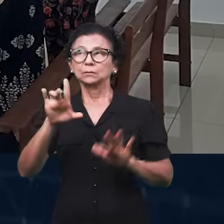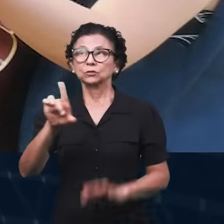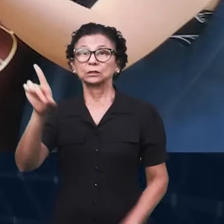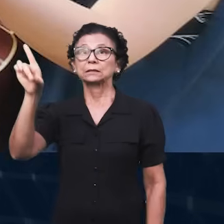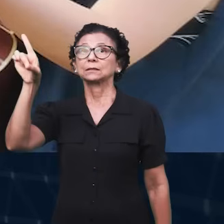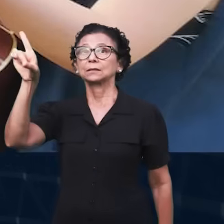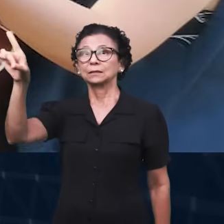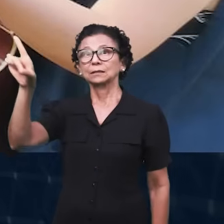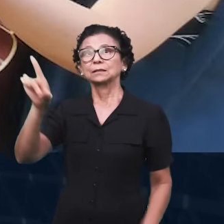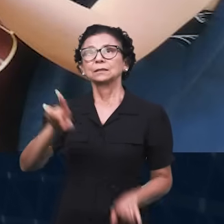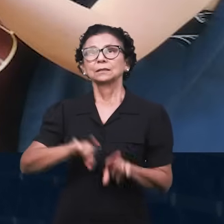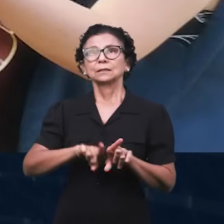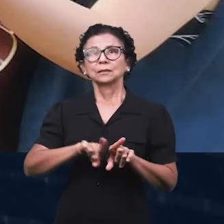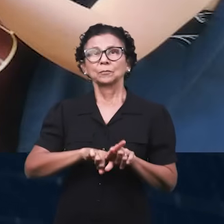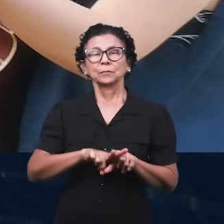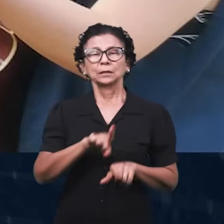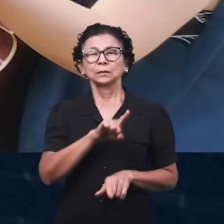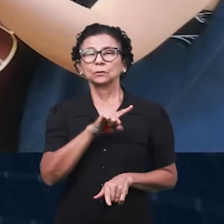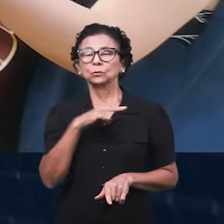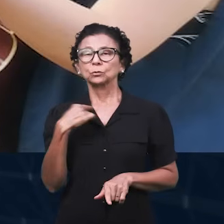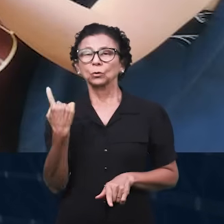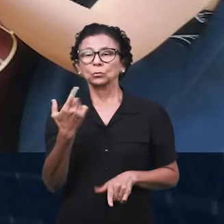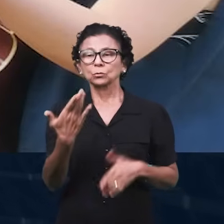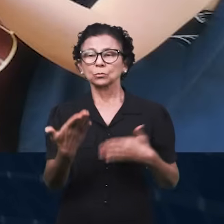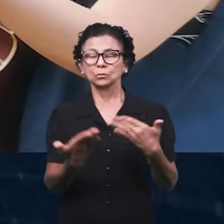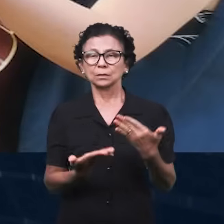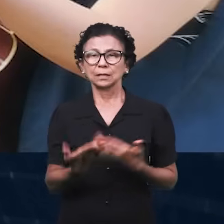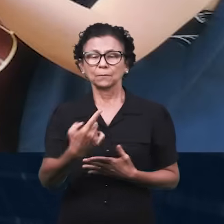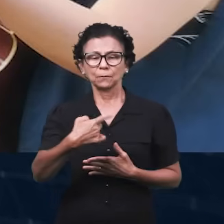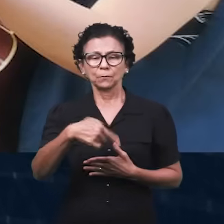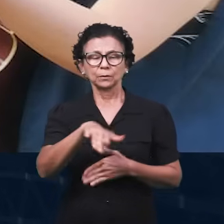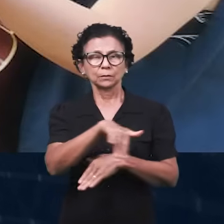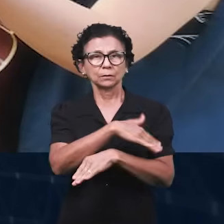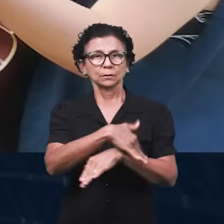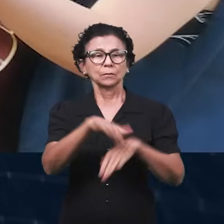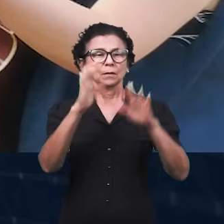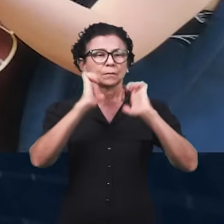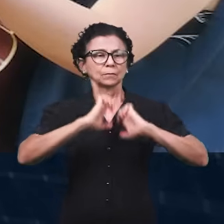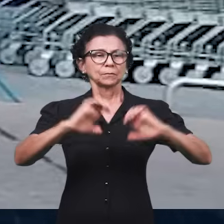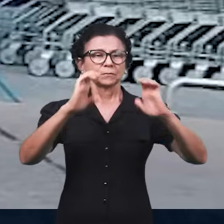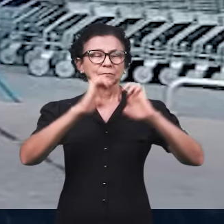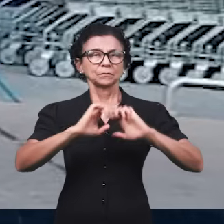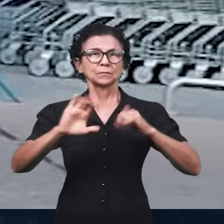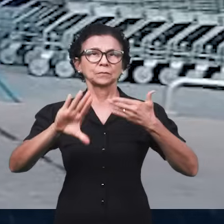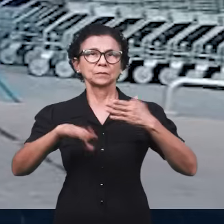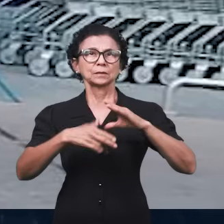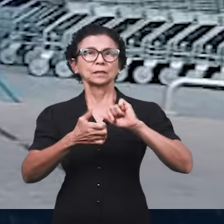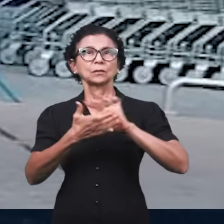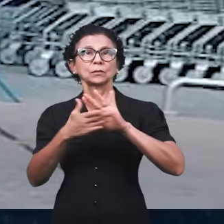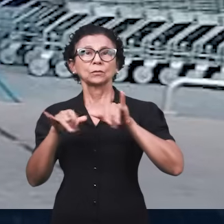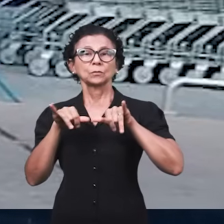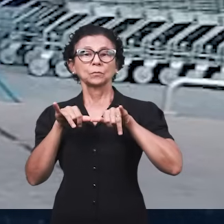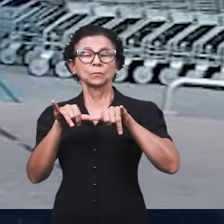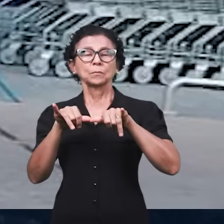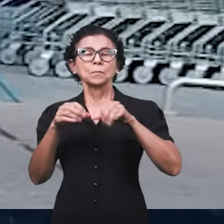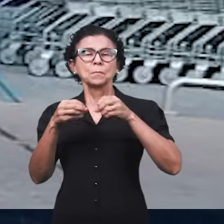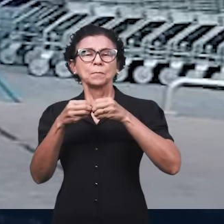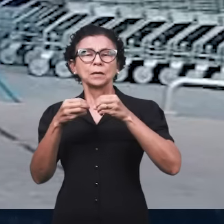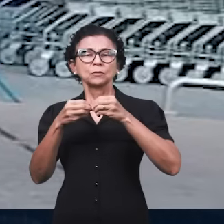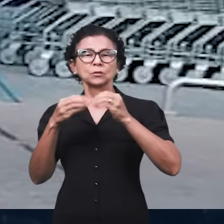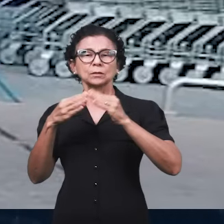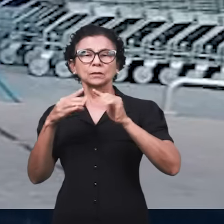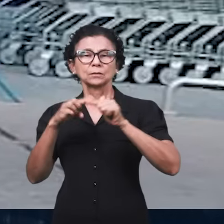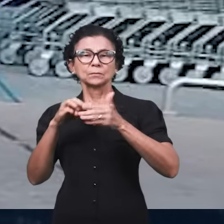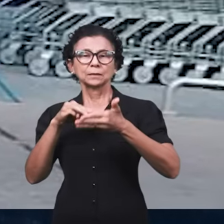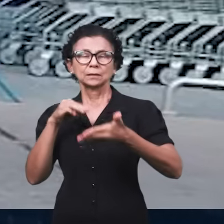disso, os irmãos do ICM Capiatá realizaram uma cantata evangelística em um supermercado próximo à igreja. Muitas